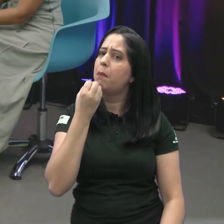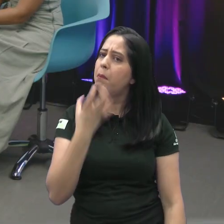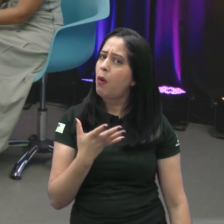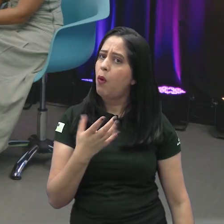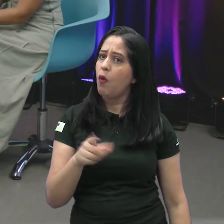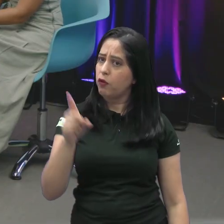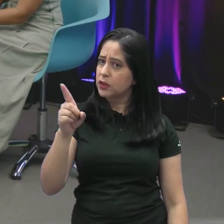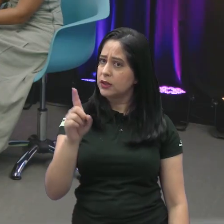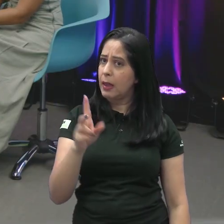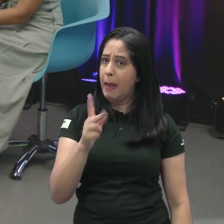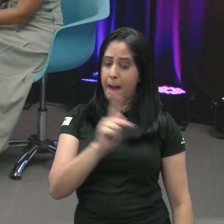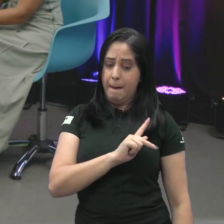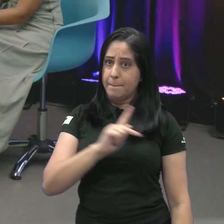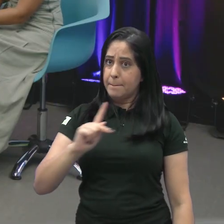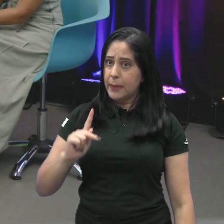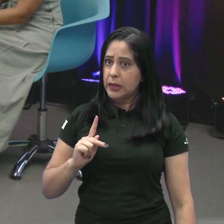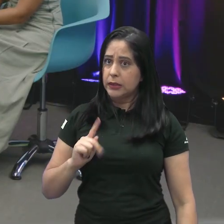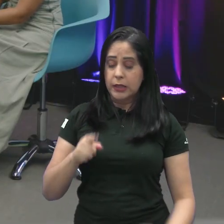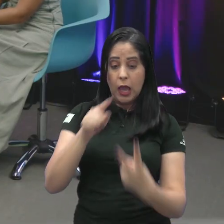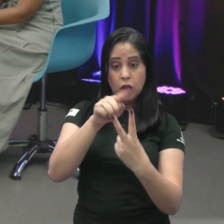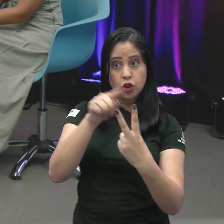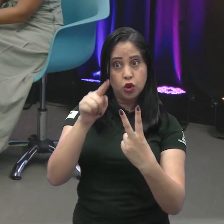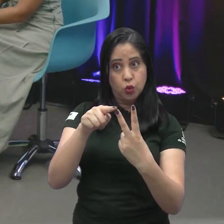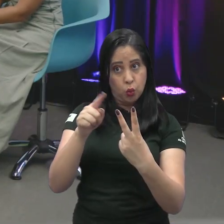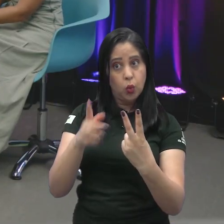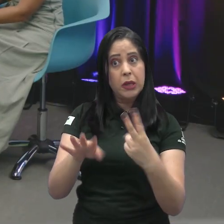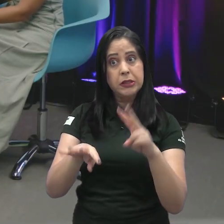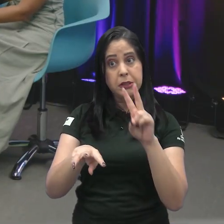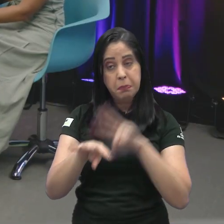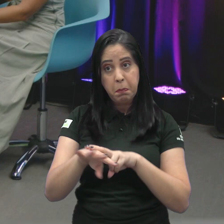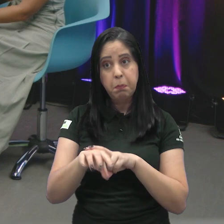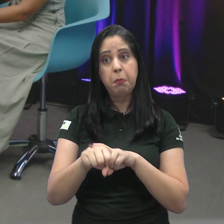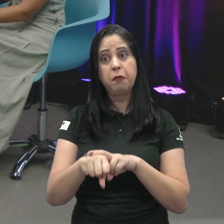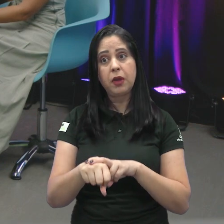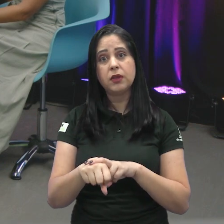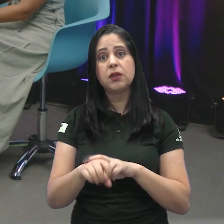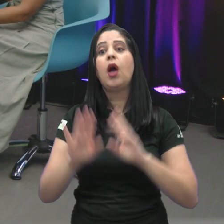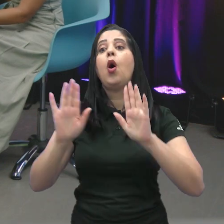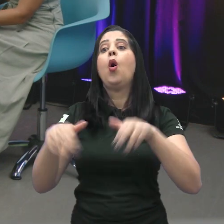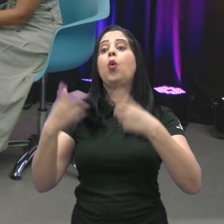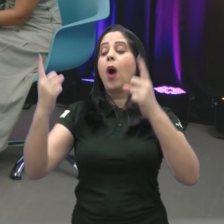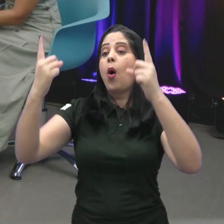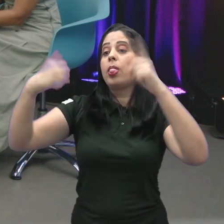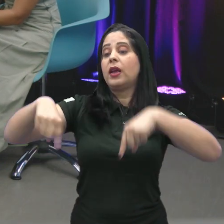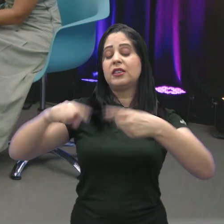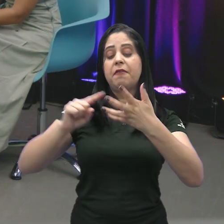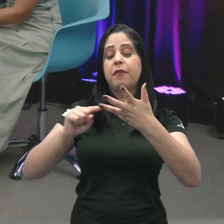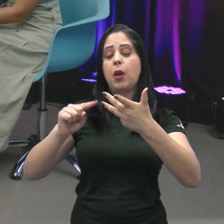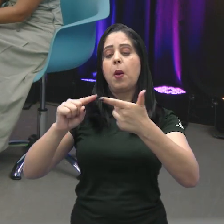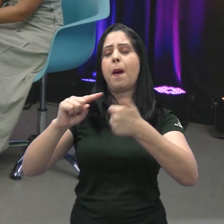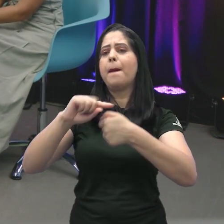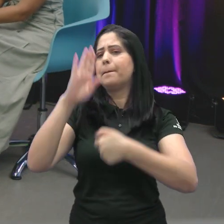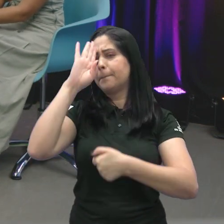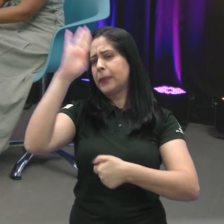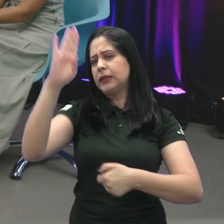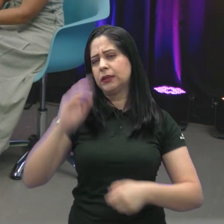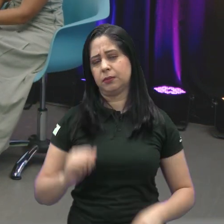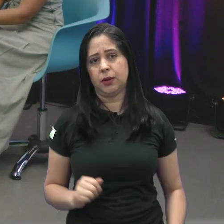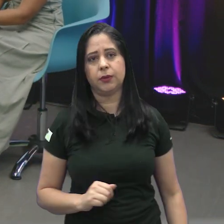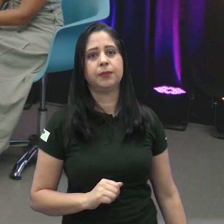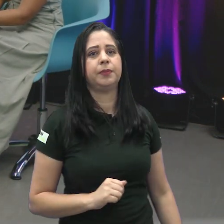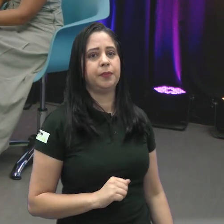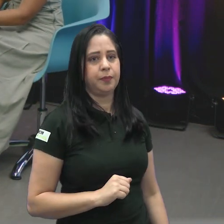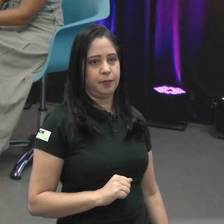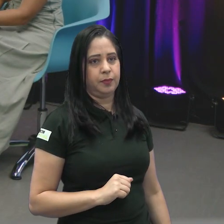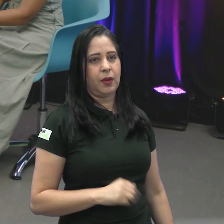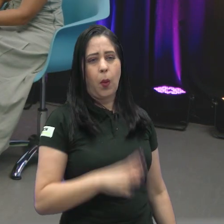dentro, que inclusive você foi presidente, né, da Câmara. E como que foi para você os principais desafios de ser um presidente da Câmara? Eu acho